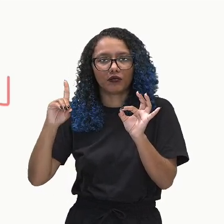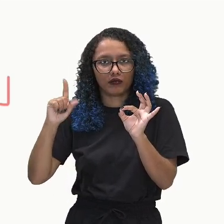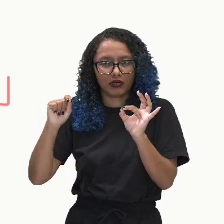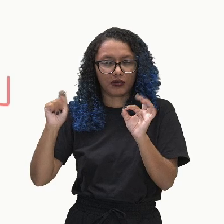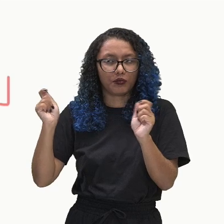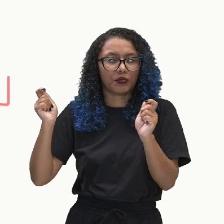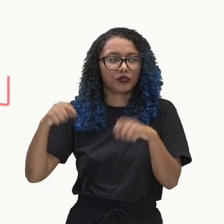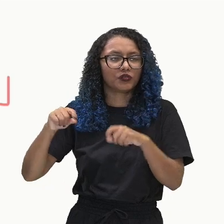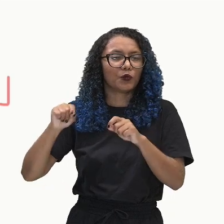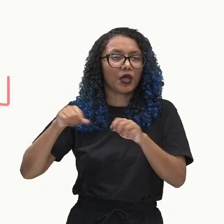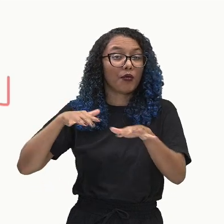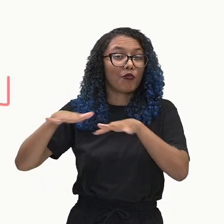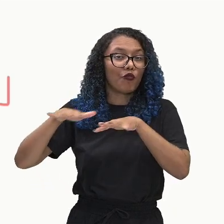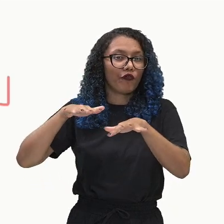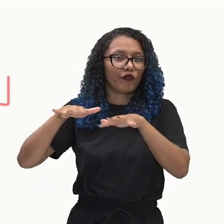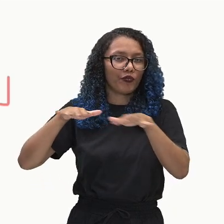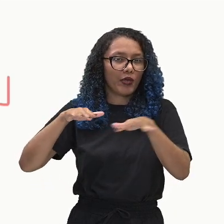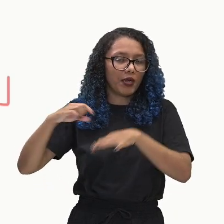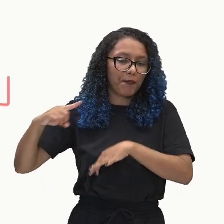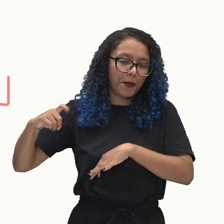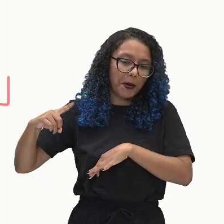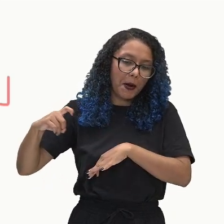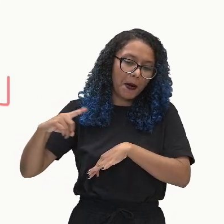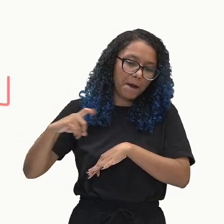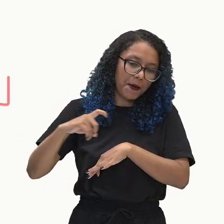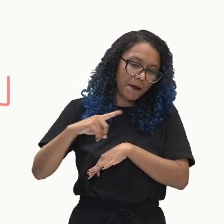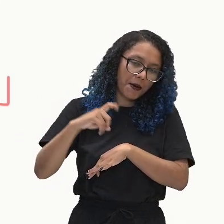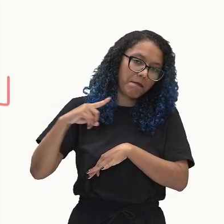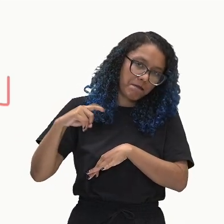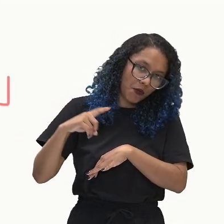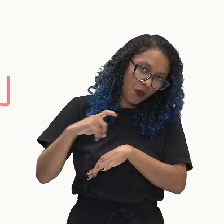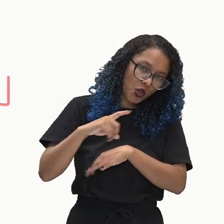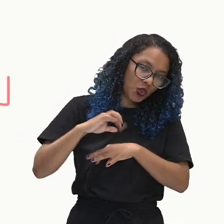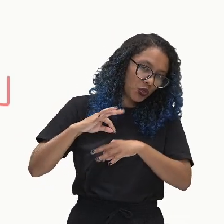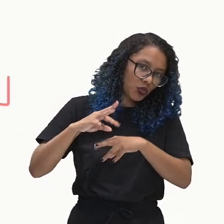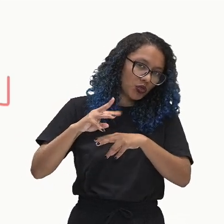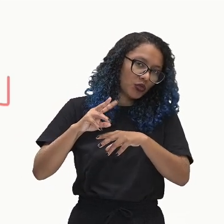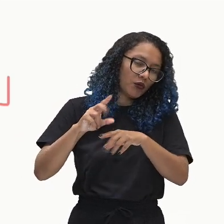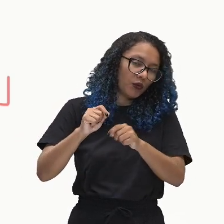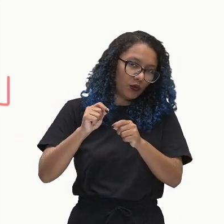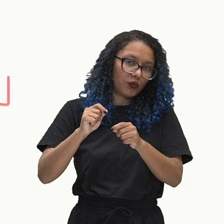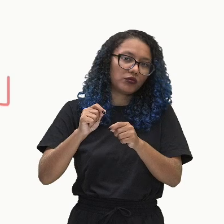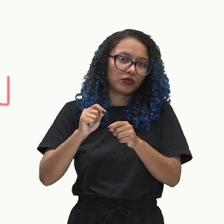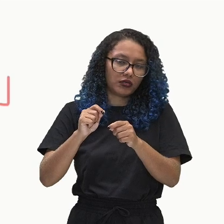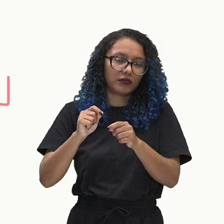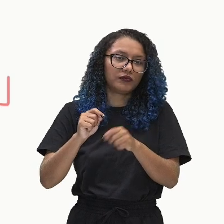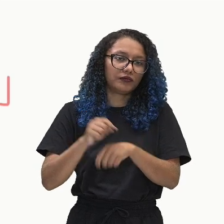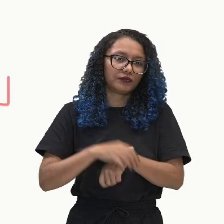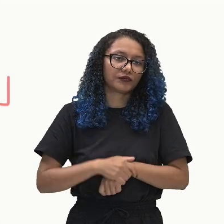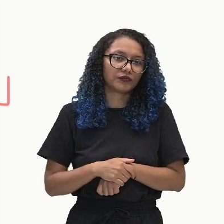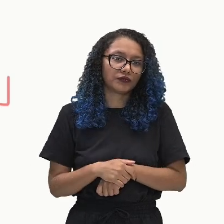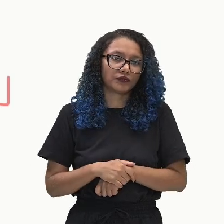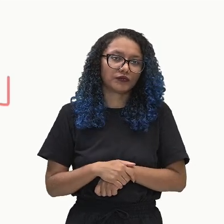movimentação para o espermatozoide ser conduzido por todo o trato, né,